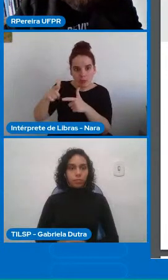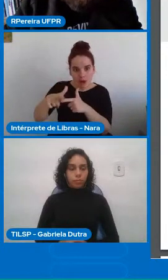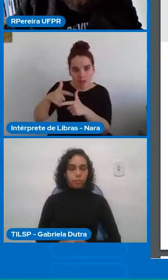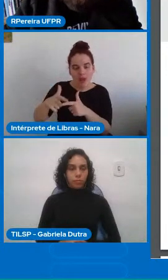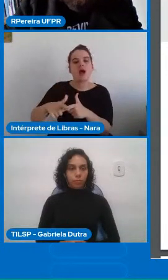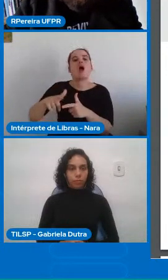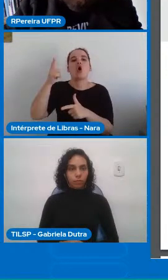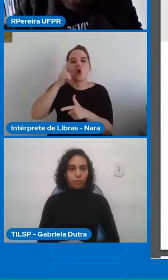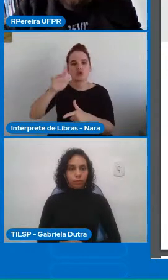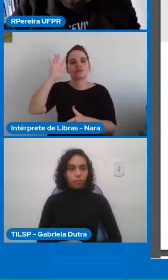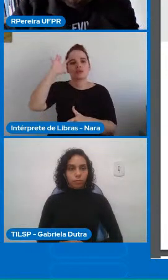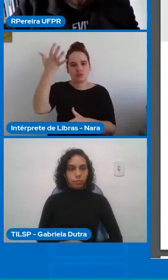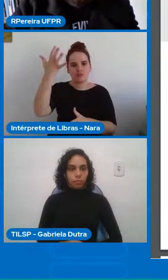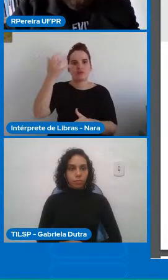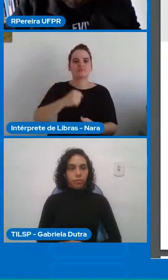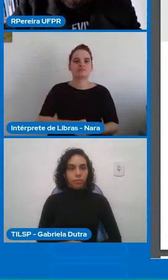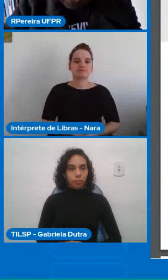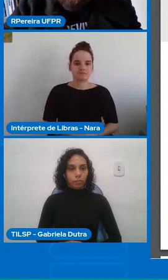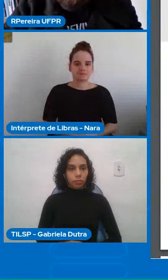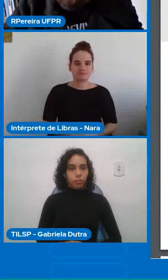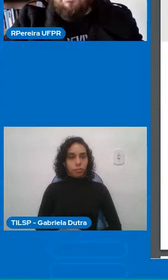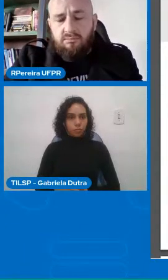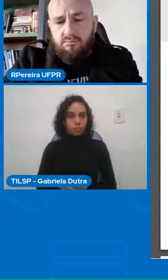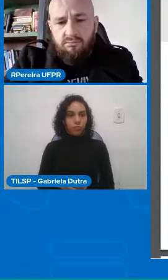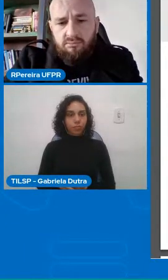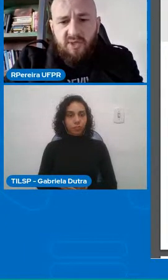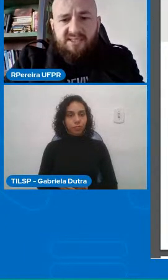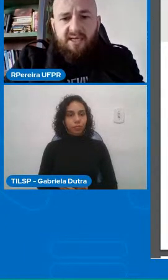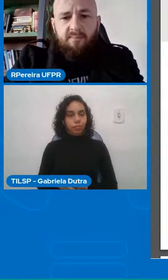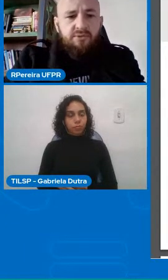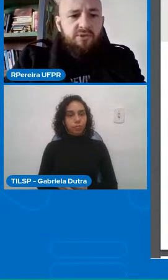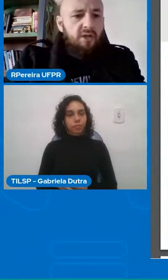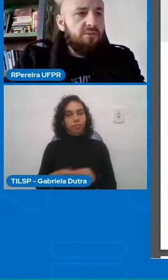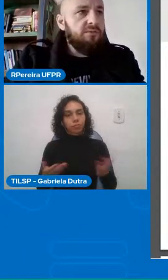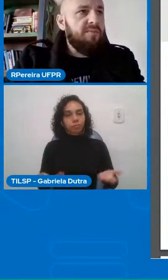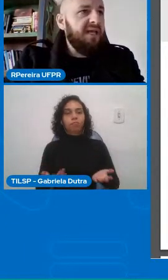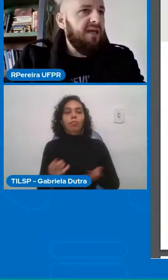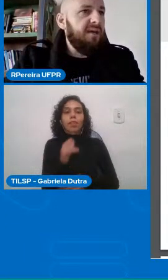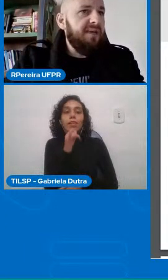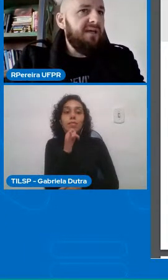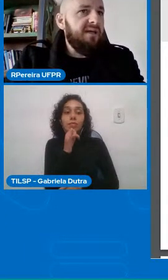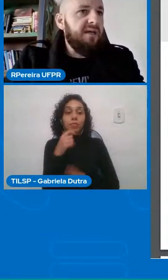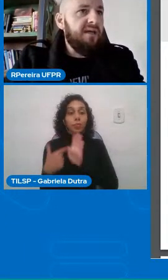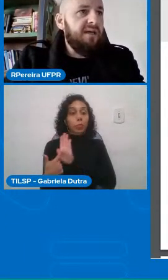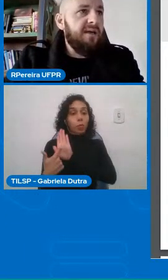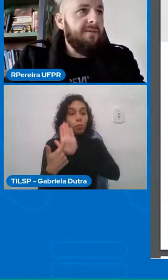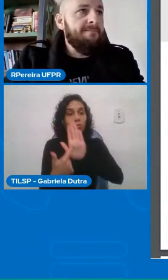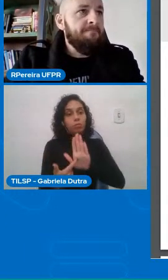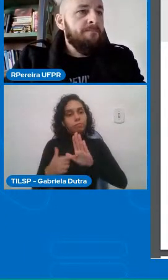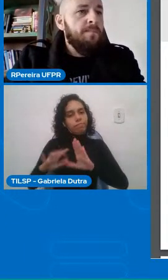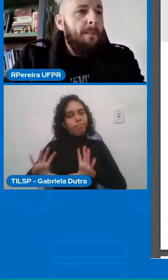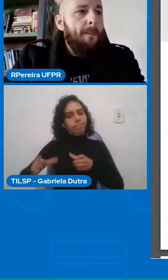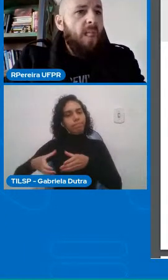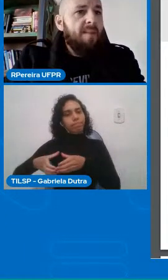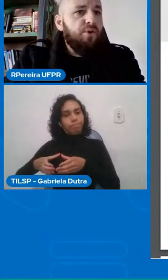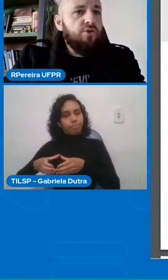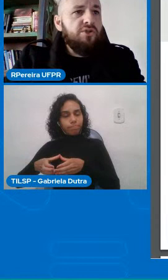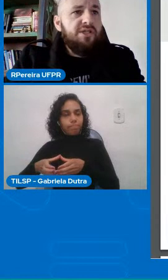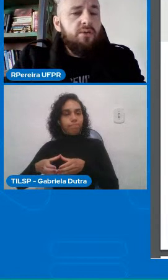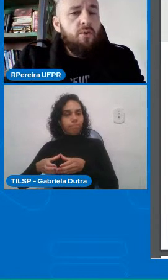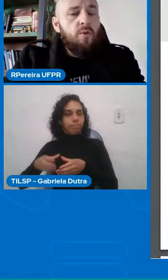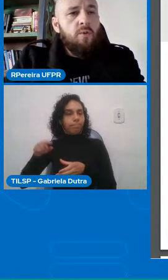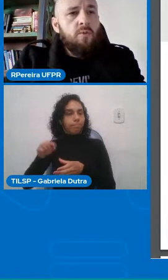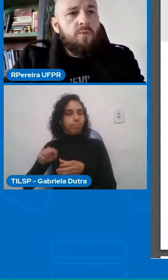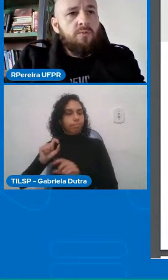tratado e aí no caso eu trouxe um exemplo só de uma equipe em que né